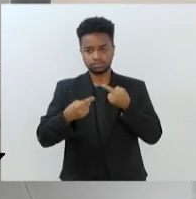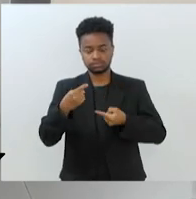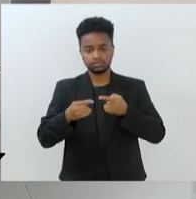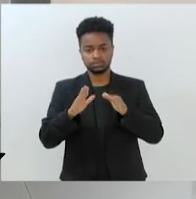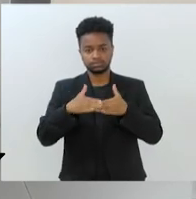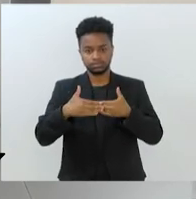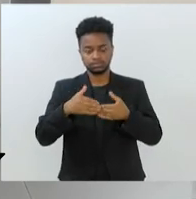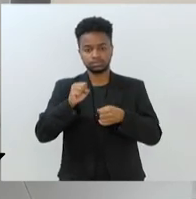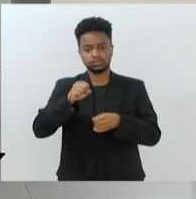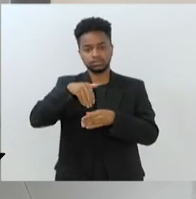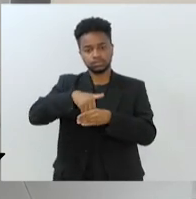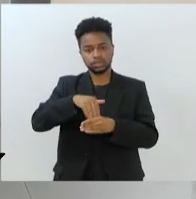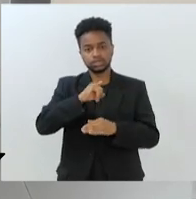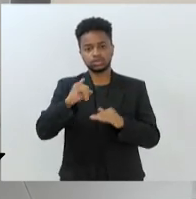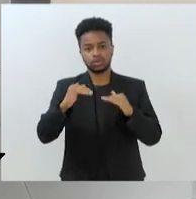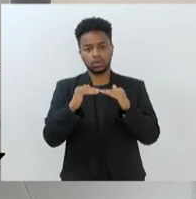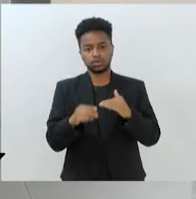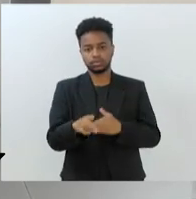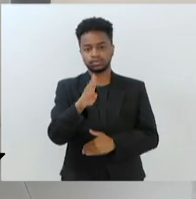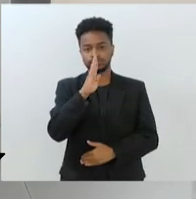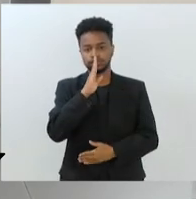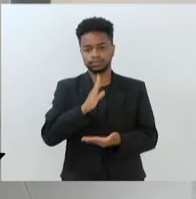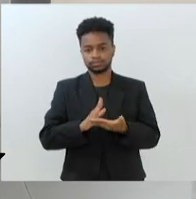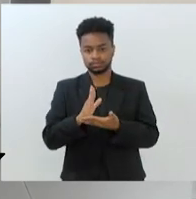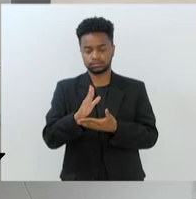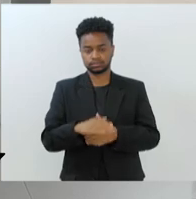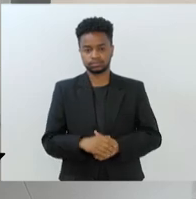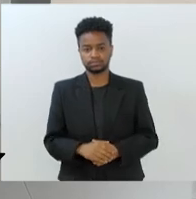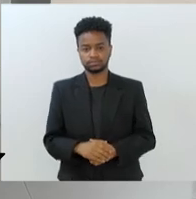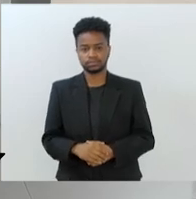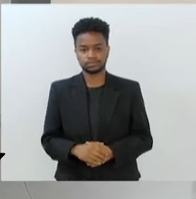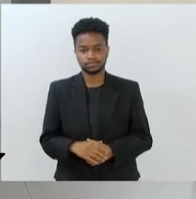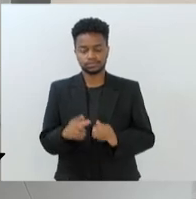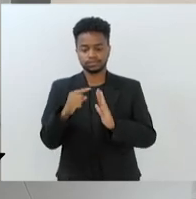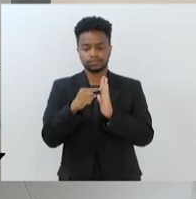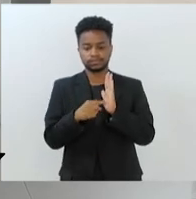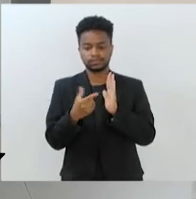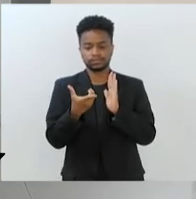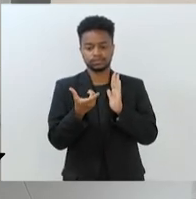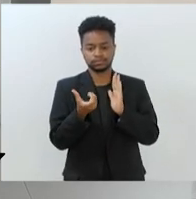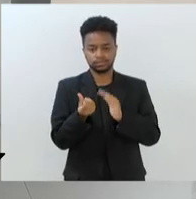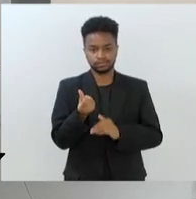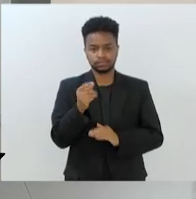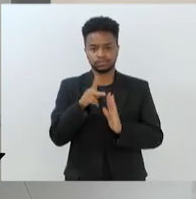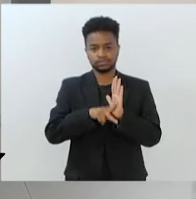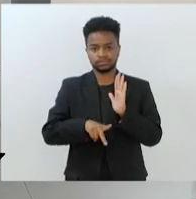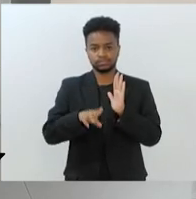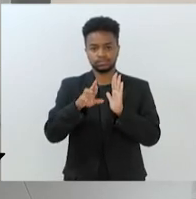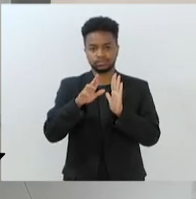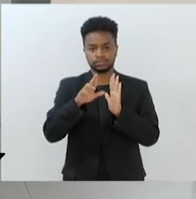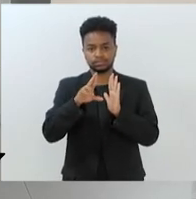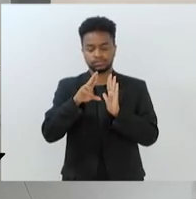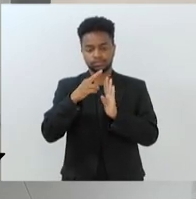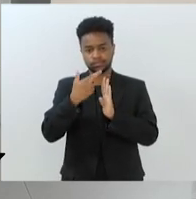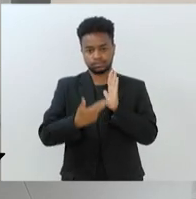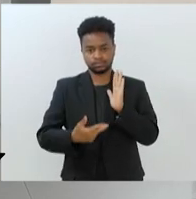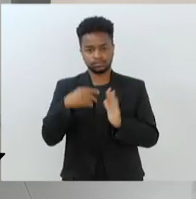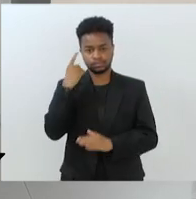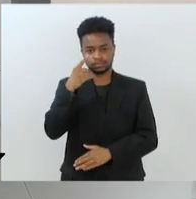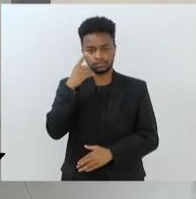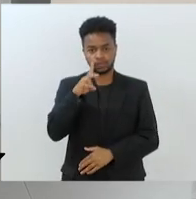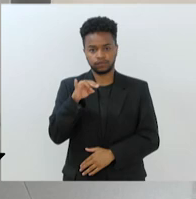em votação, senhores que aprovam, permaneçam como estão, aprovado. 26 da pauta, projeto de relatoria, deputado Vinícius Cozzolino. É o projeto